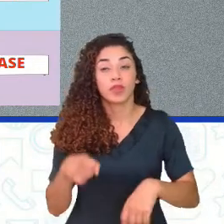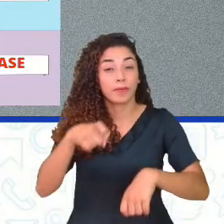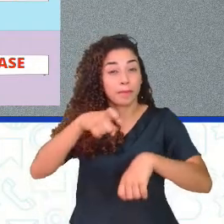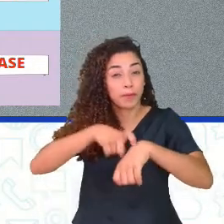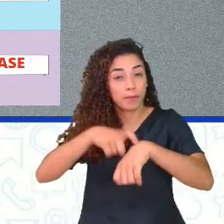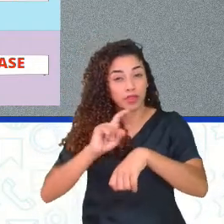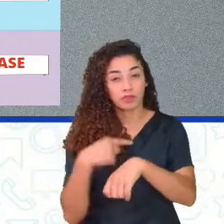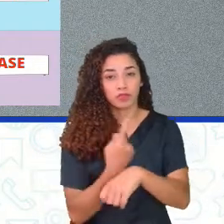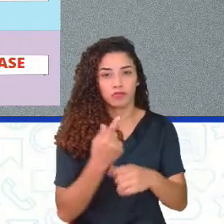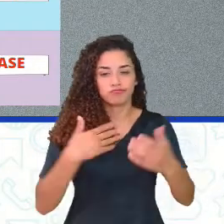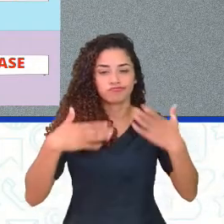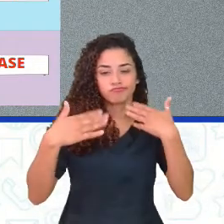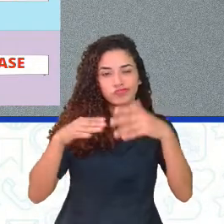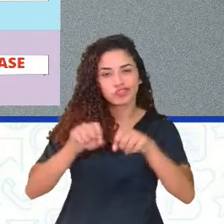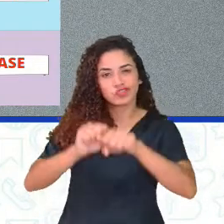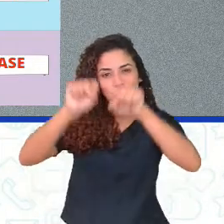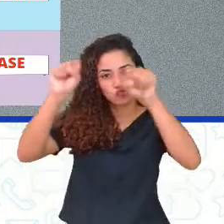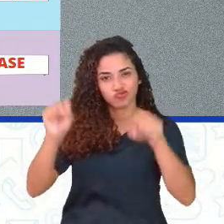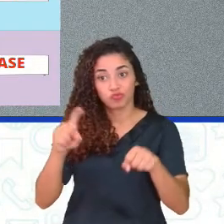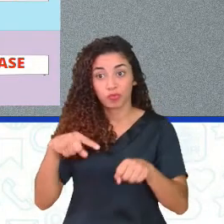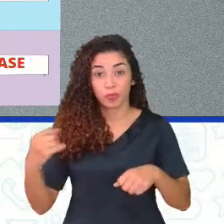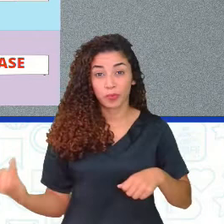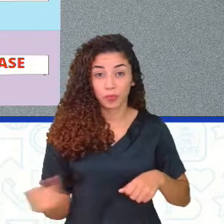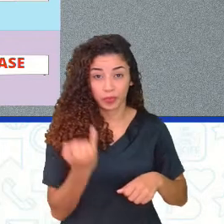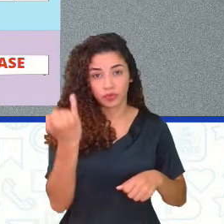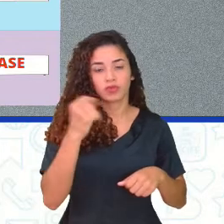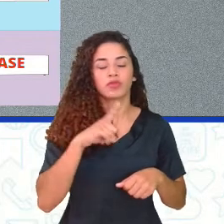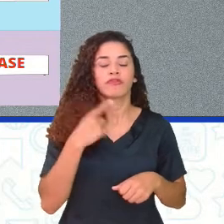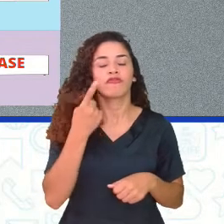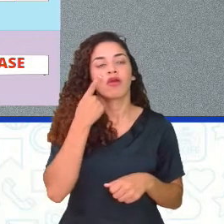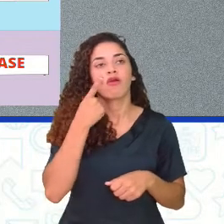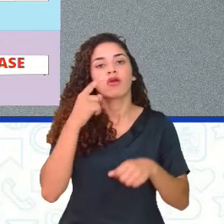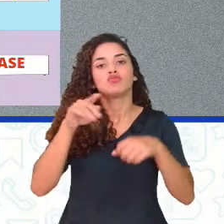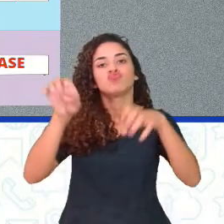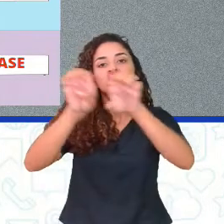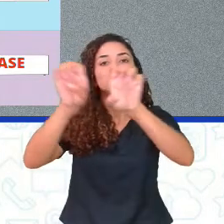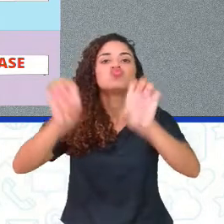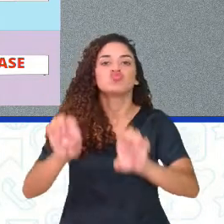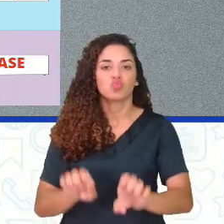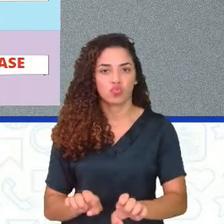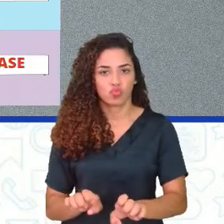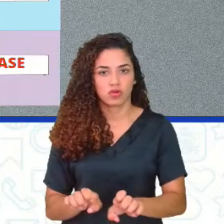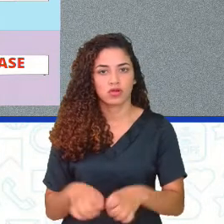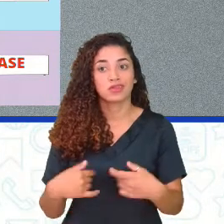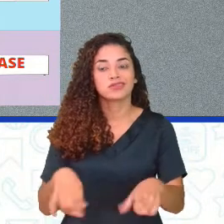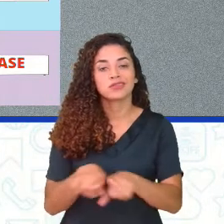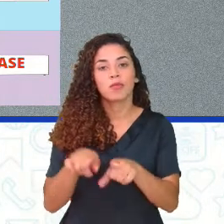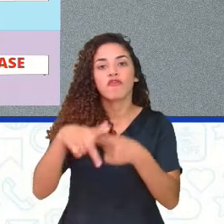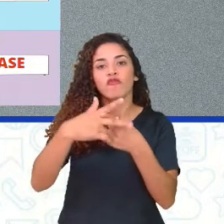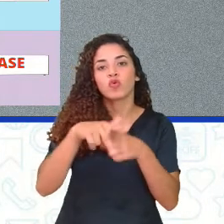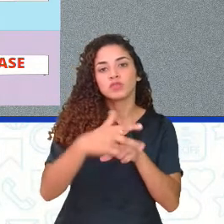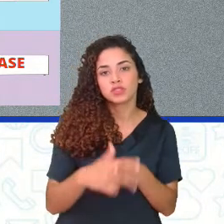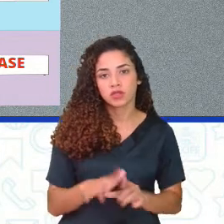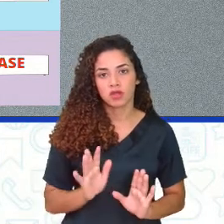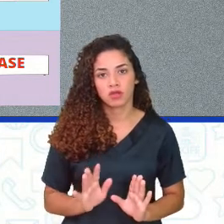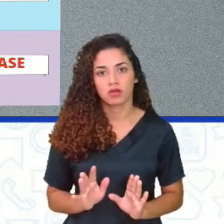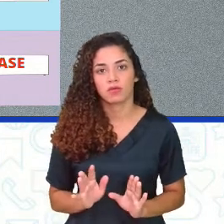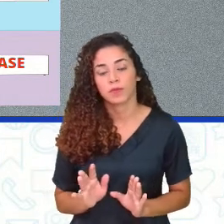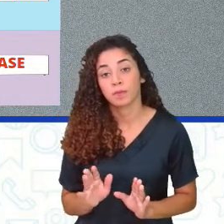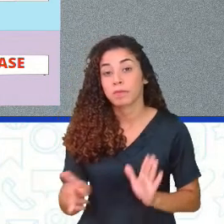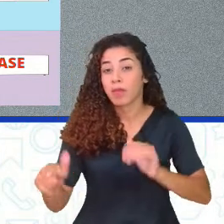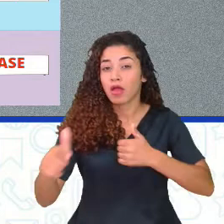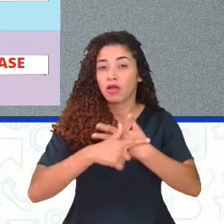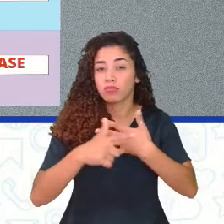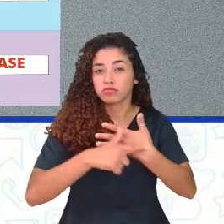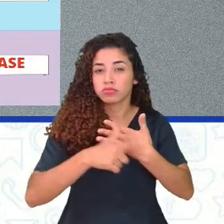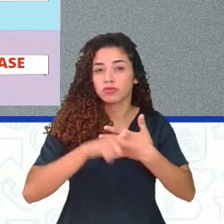fala de sistema, é muito importante que a gente veja a estrutura e também as funções em relação aos ossos.